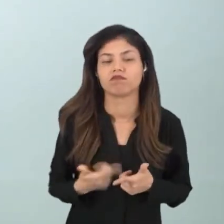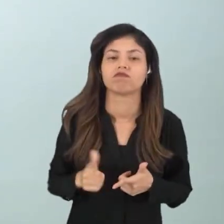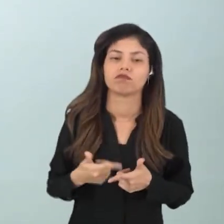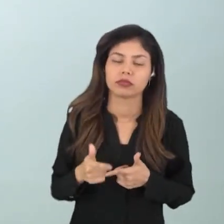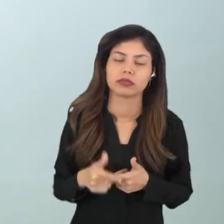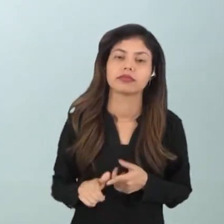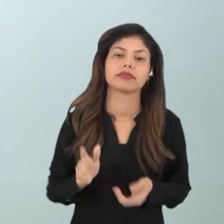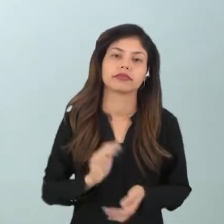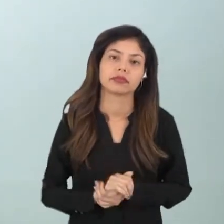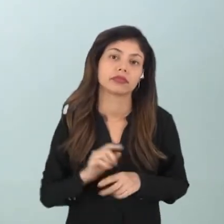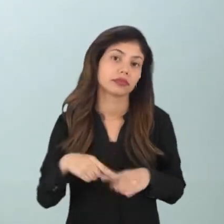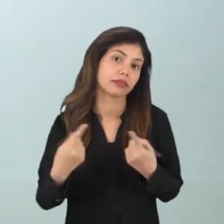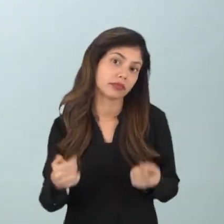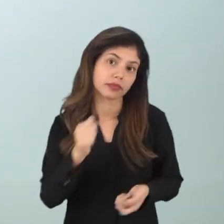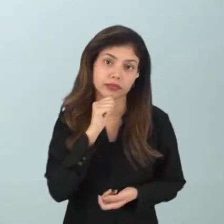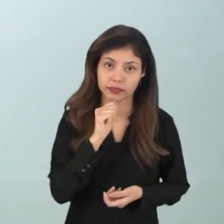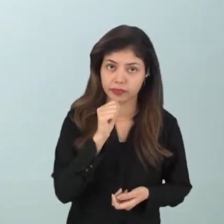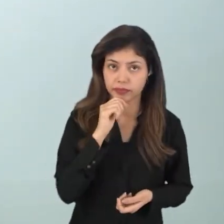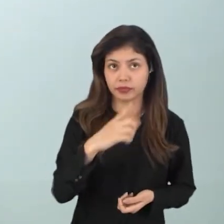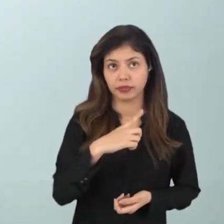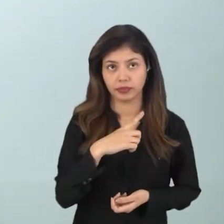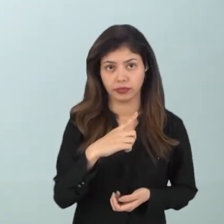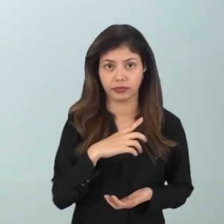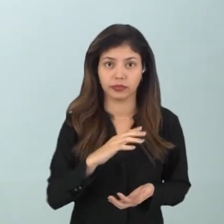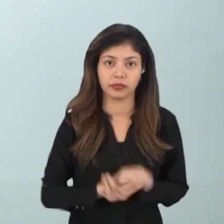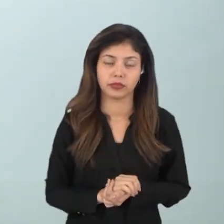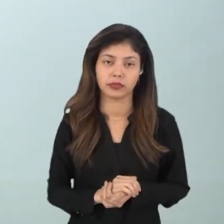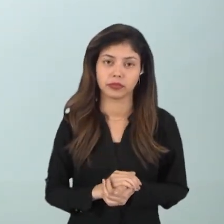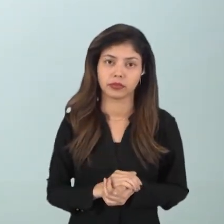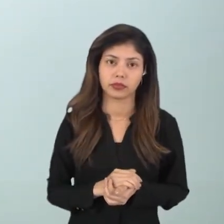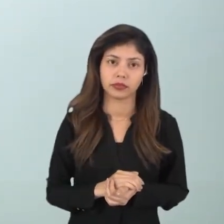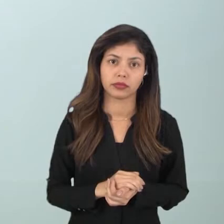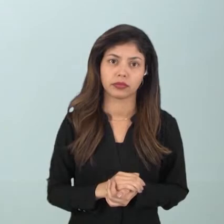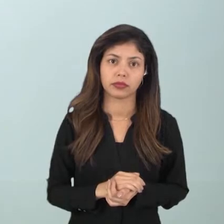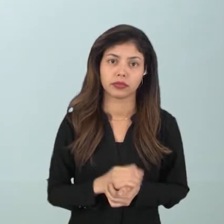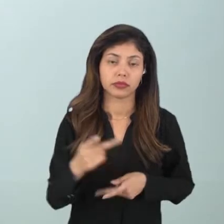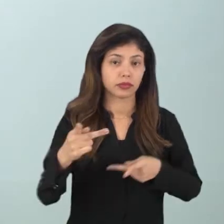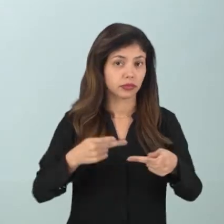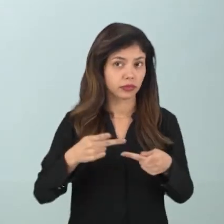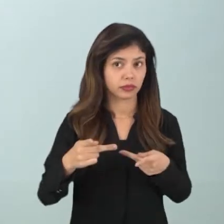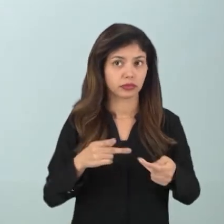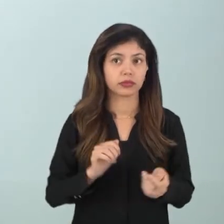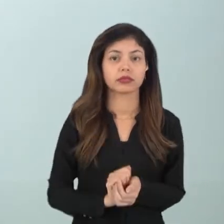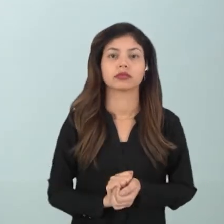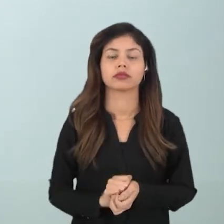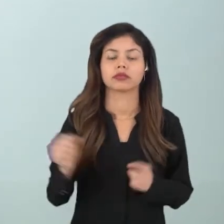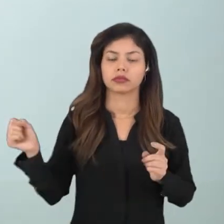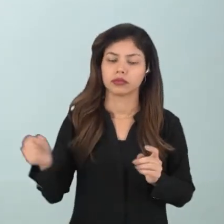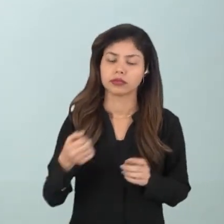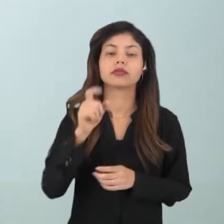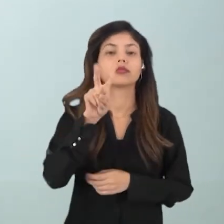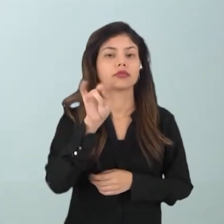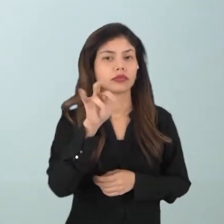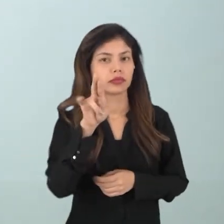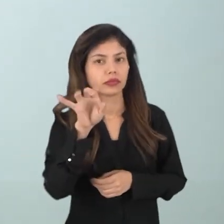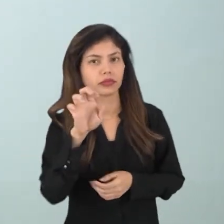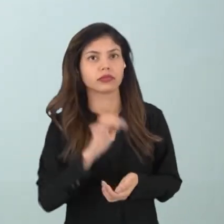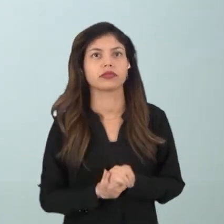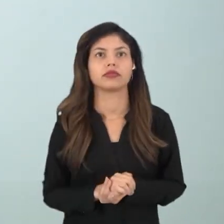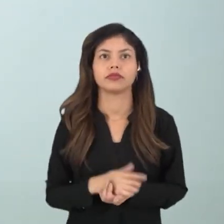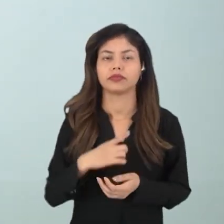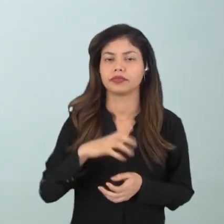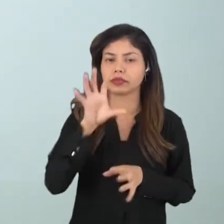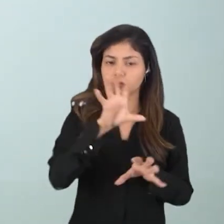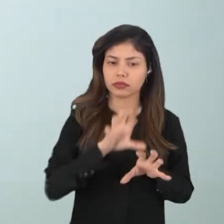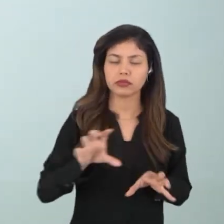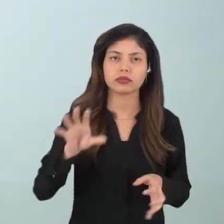investimento nesses setores. Mas há sérios projetos do governo para que possa investir nessas áreas. E